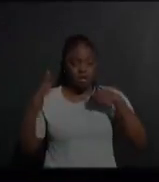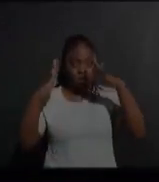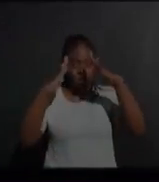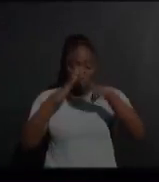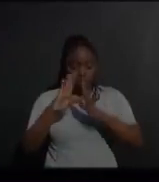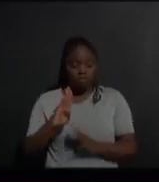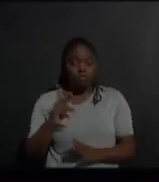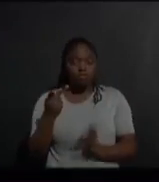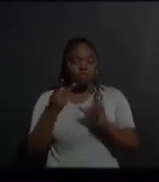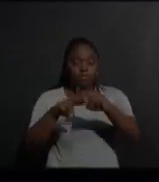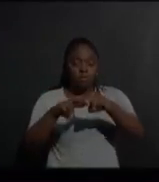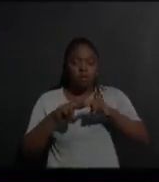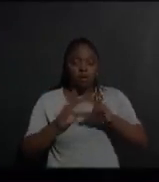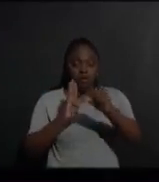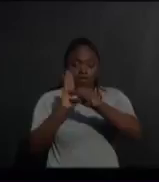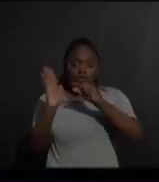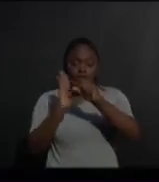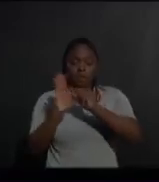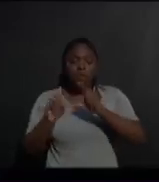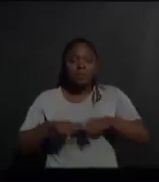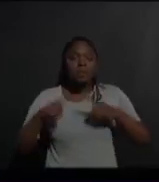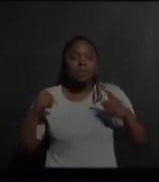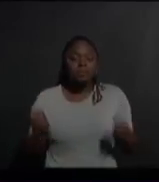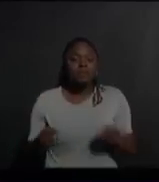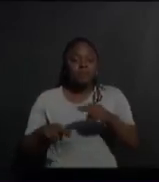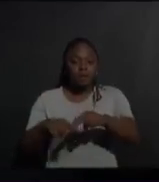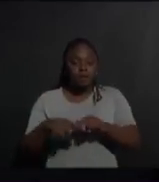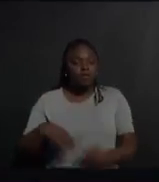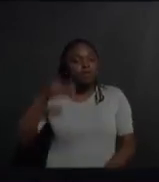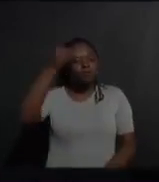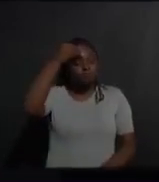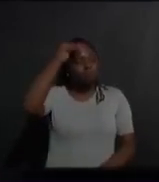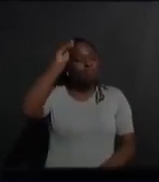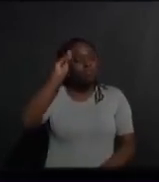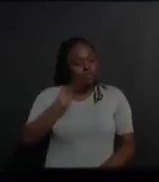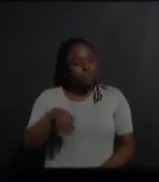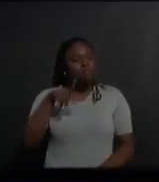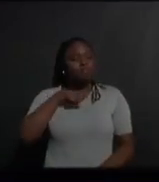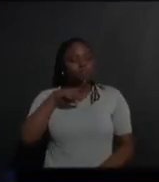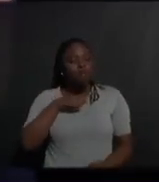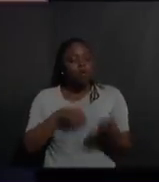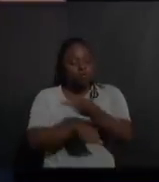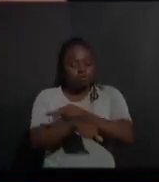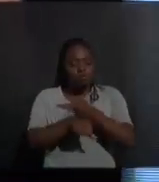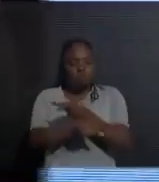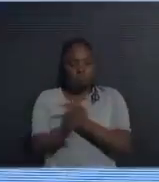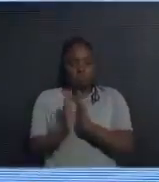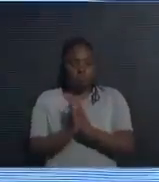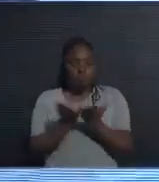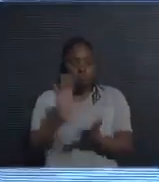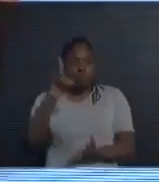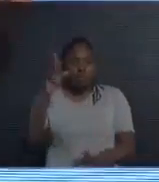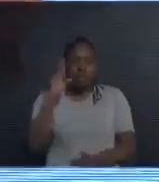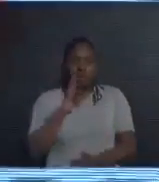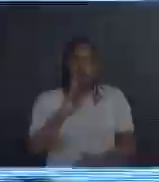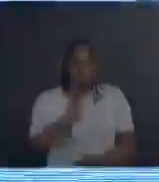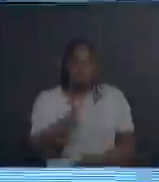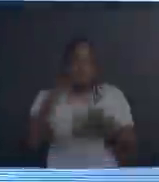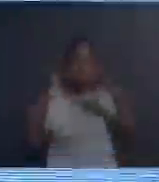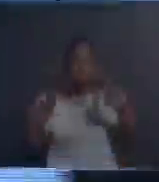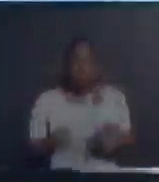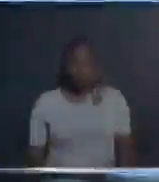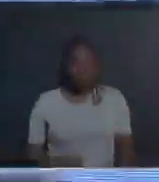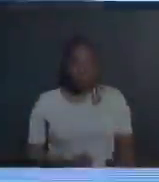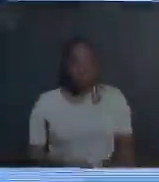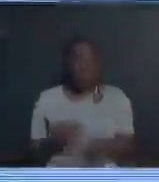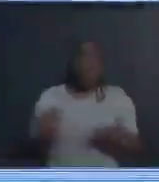versículo. Mas é preguiça miserável que eu e você temos de procurar na Bíblia as respostas para o que Deus tem para a gente. Ah,